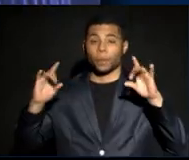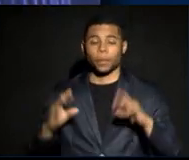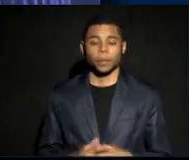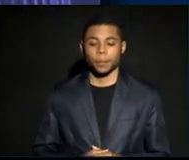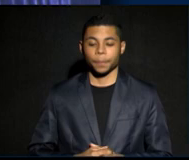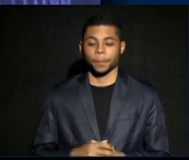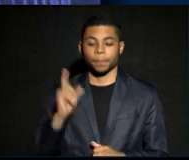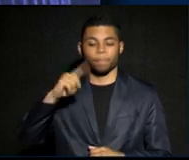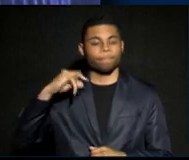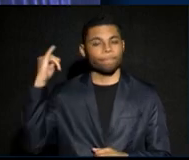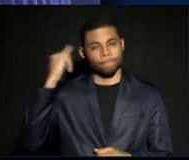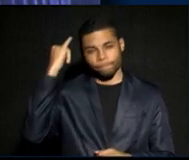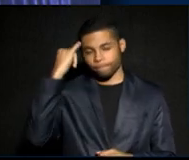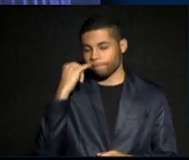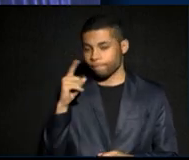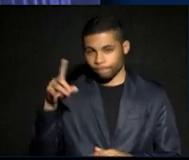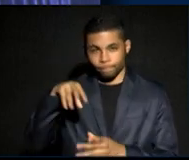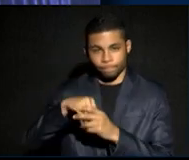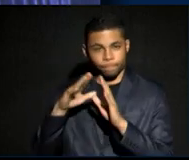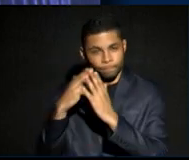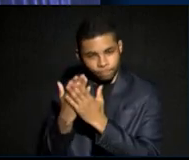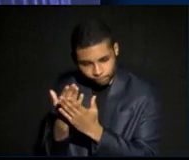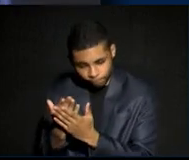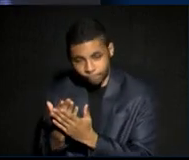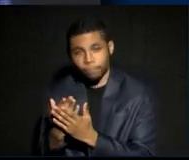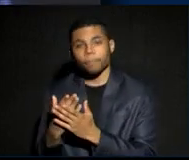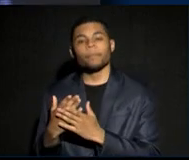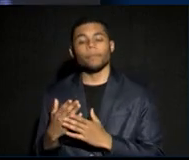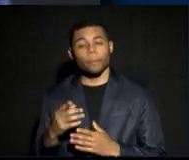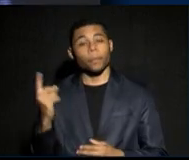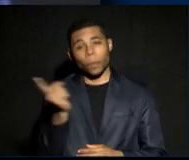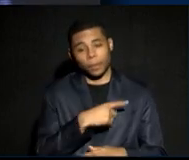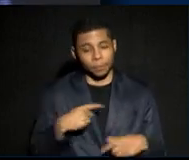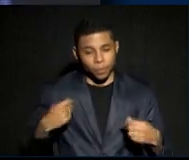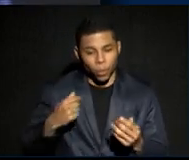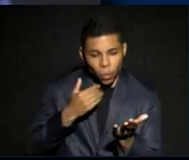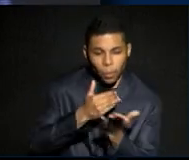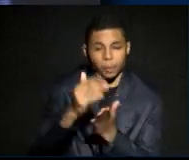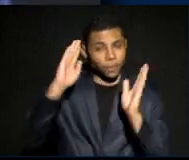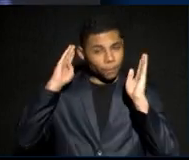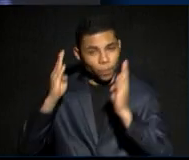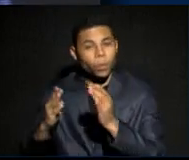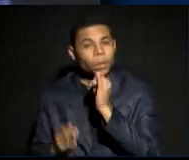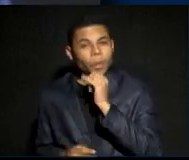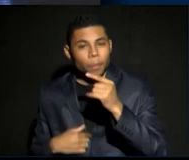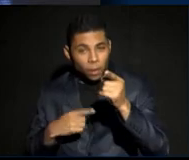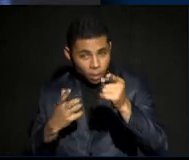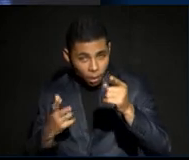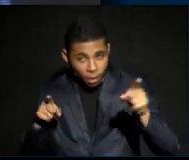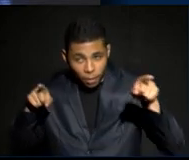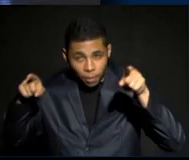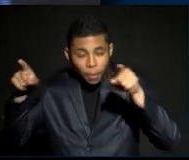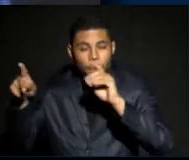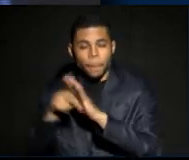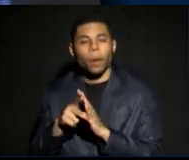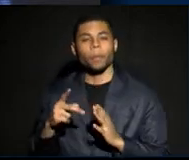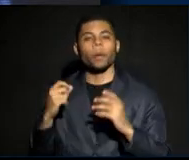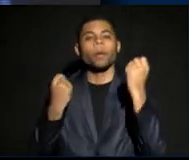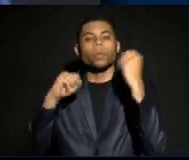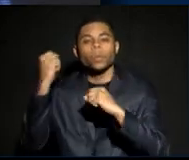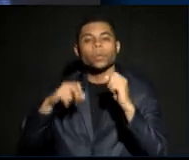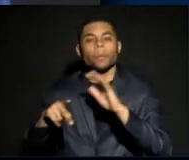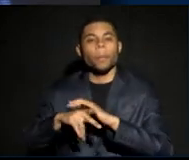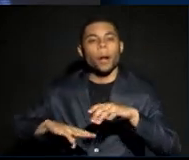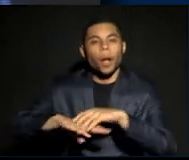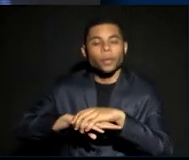ela é muito importante nas escolas de tempo integral e a gente tem que começar a direcionar o Focus eu quero ser competitivo na indústria de calçado